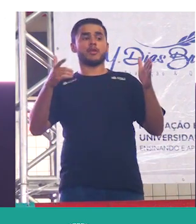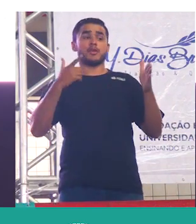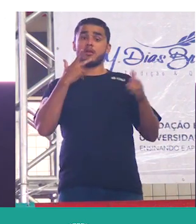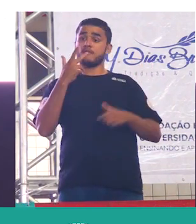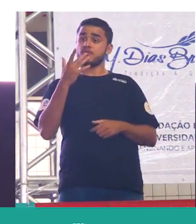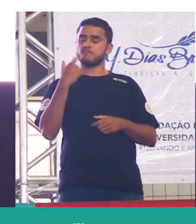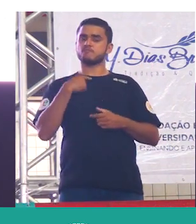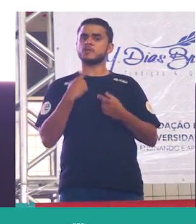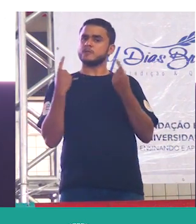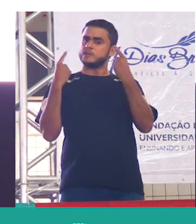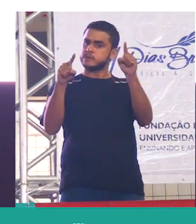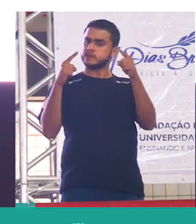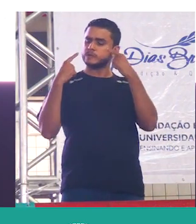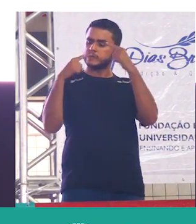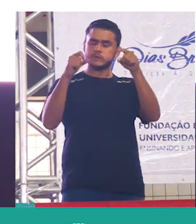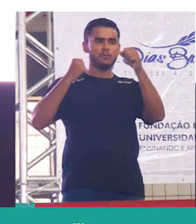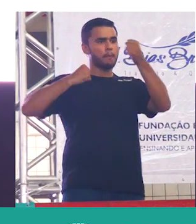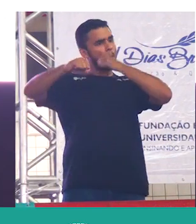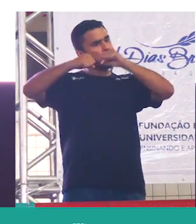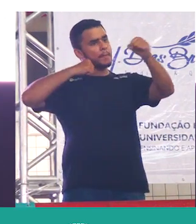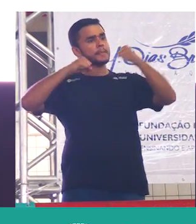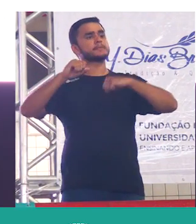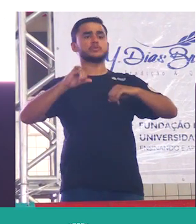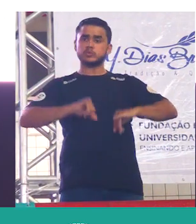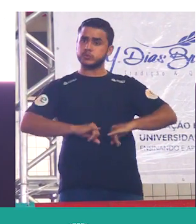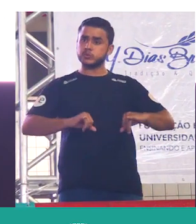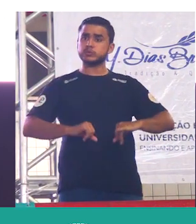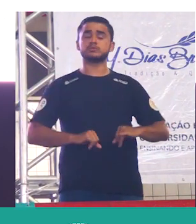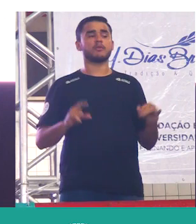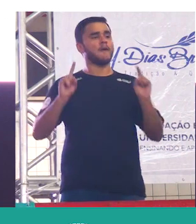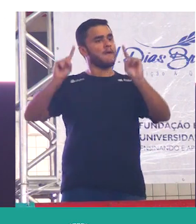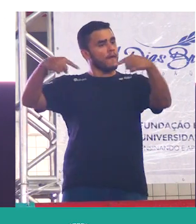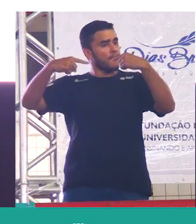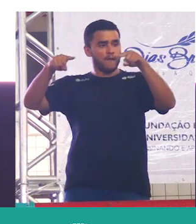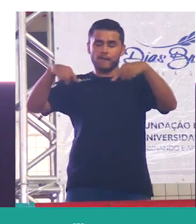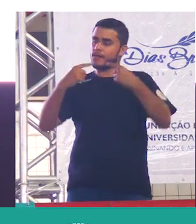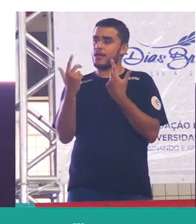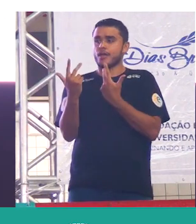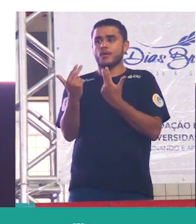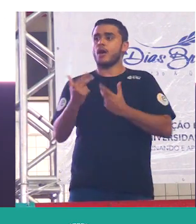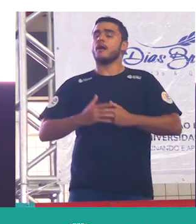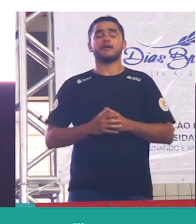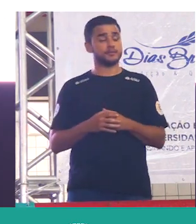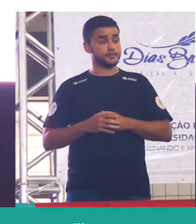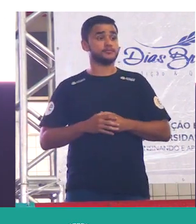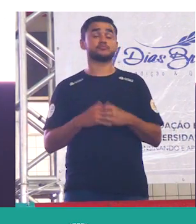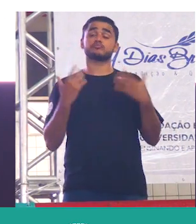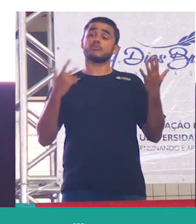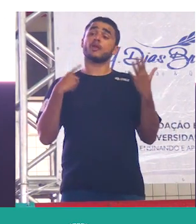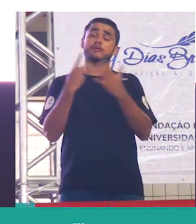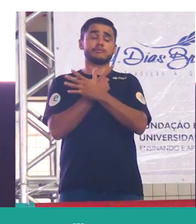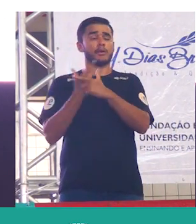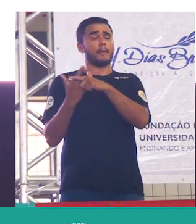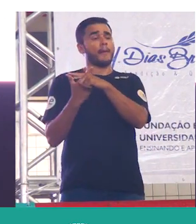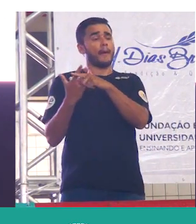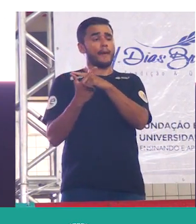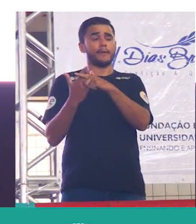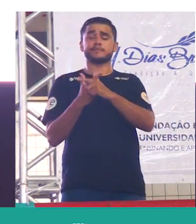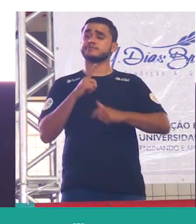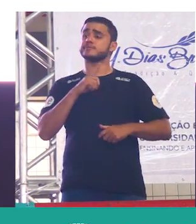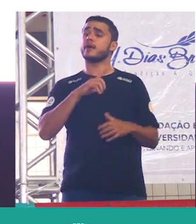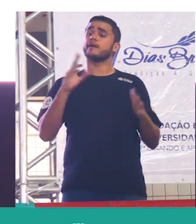que bate muito de frente e também sofre muito ataque. Então, num desses momentos de crise,